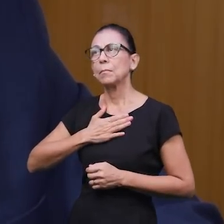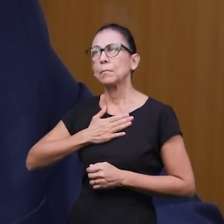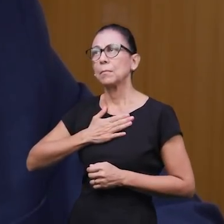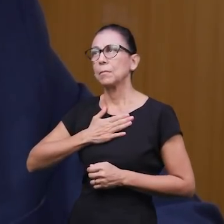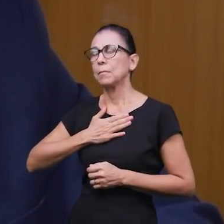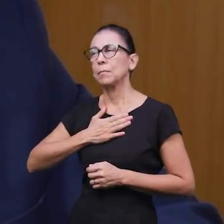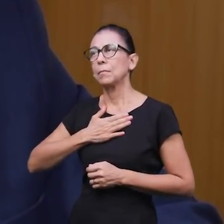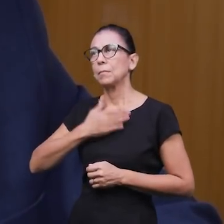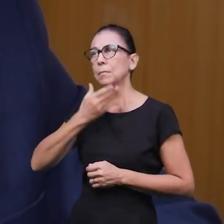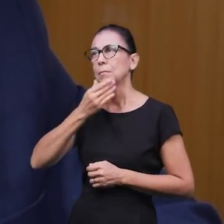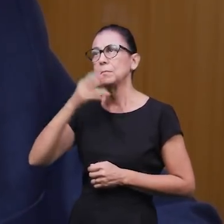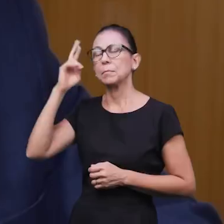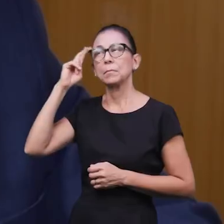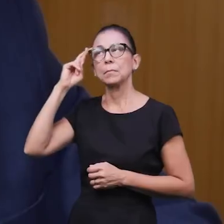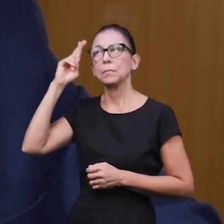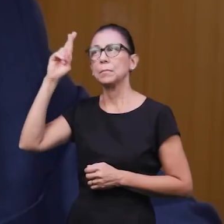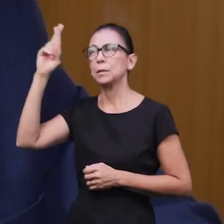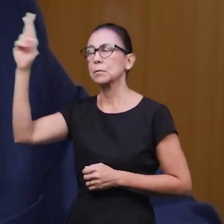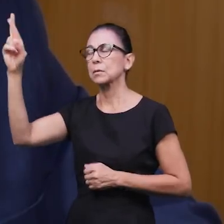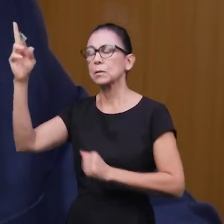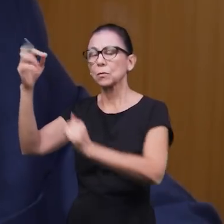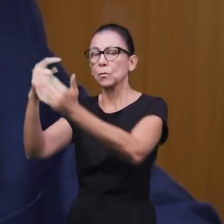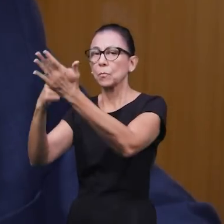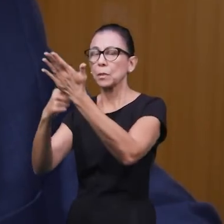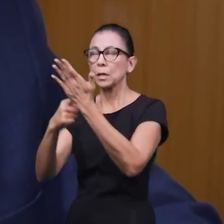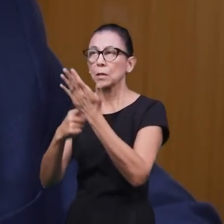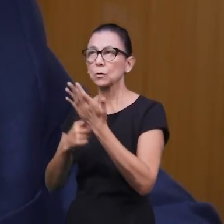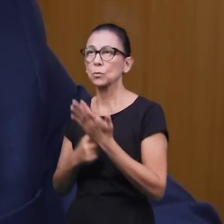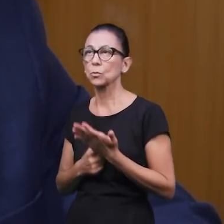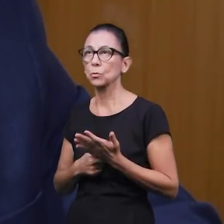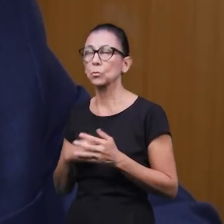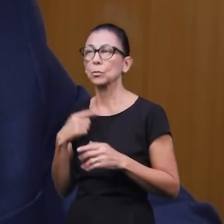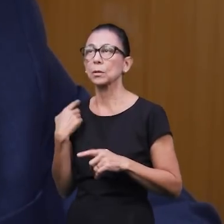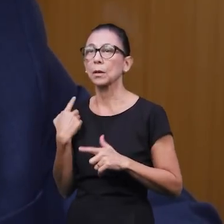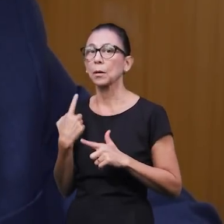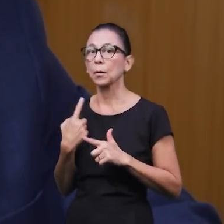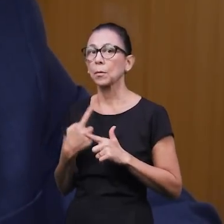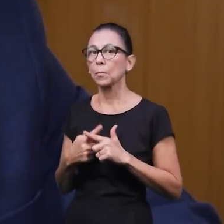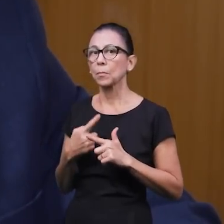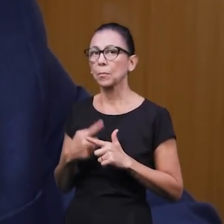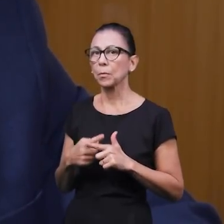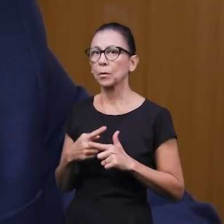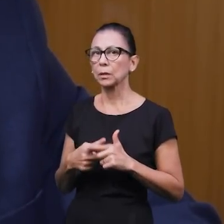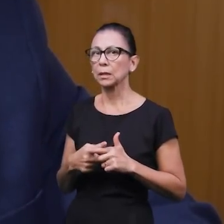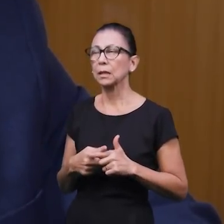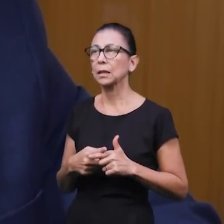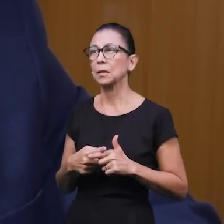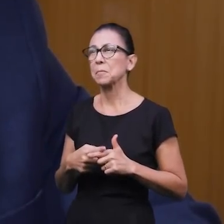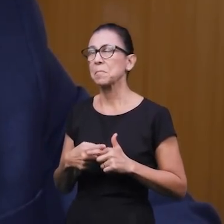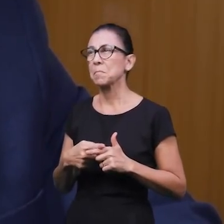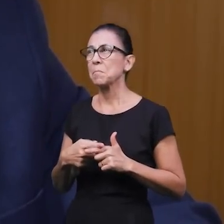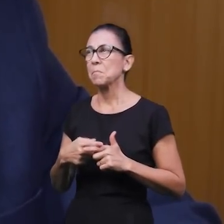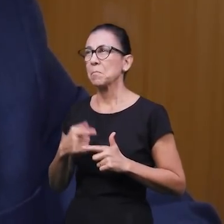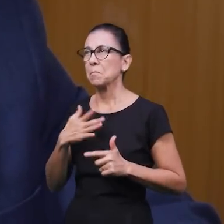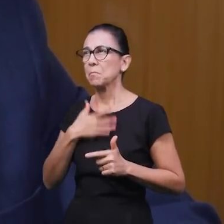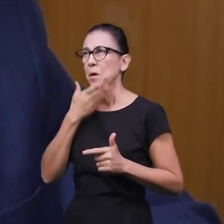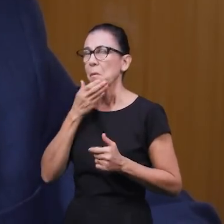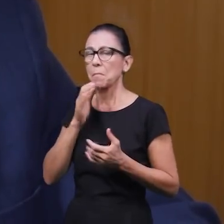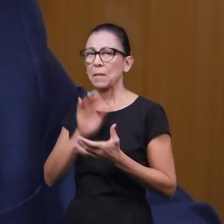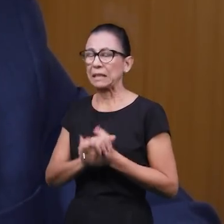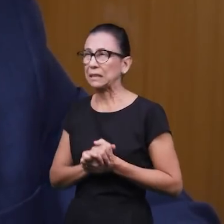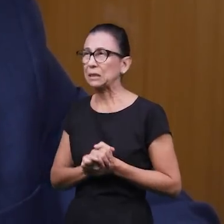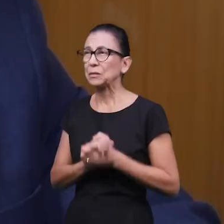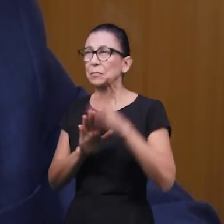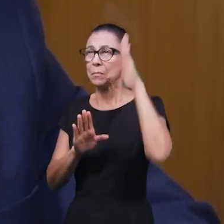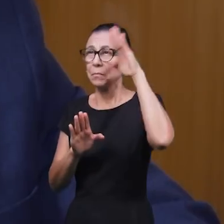Nabal, a impressão no seu coração, porque tal é ele, qual é o seu nome. Era um marido mau. O